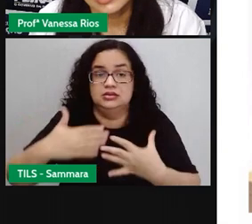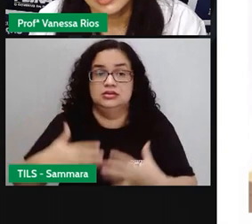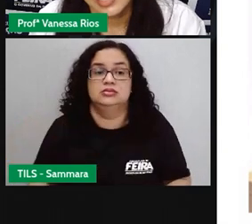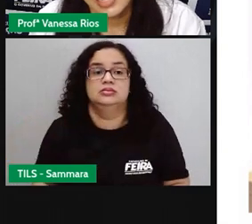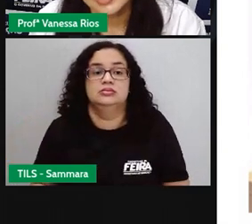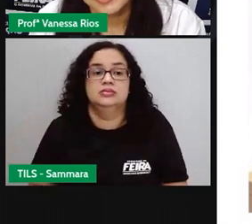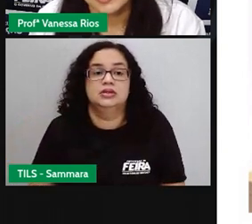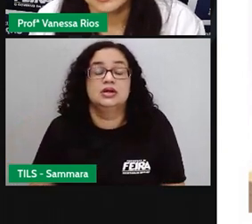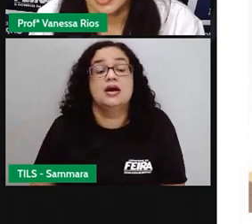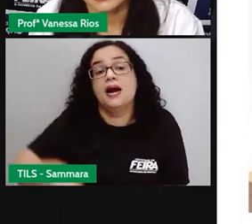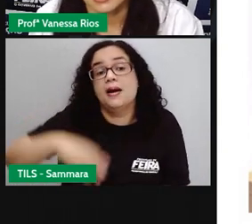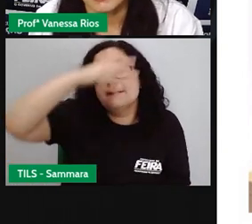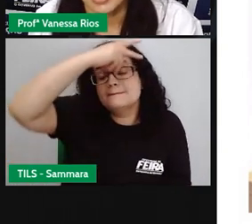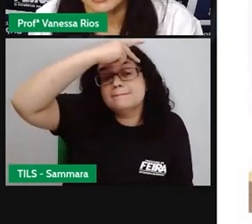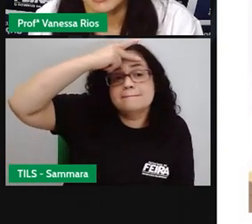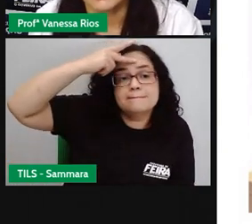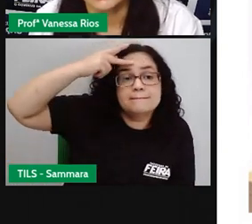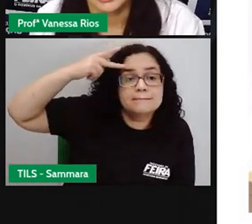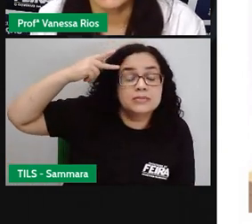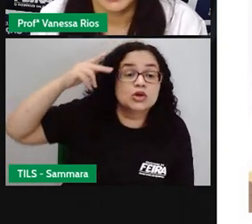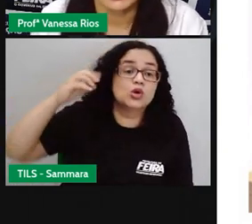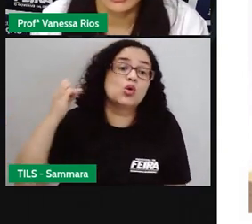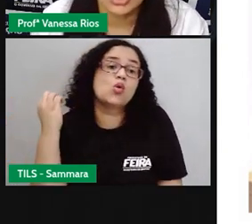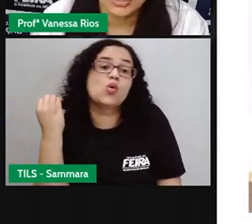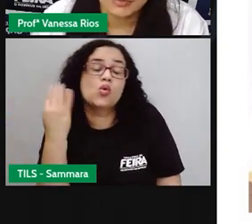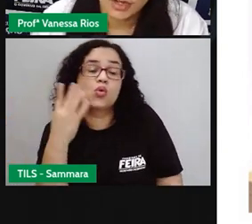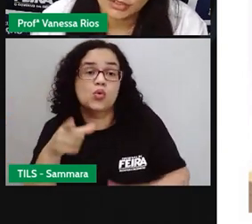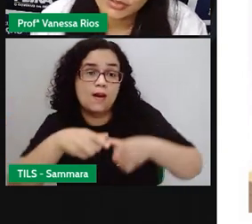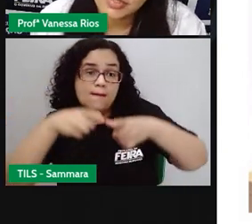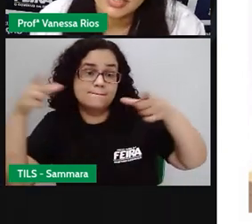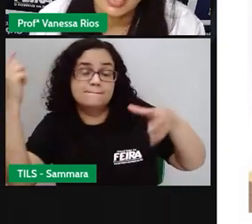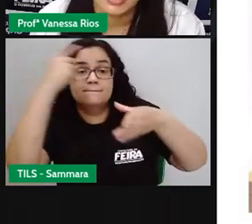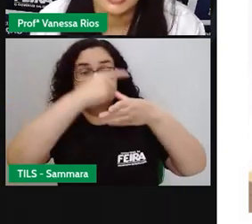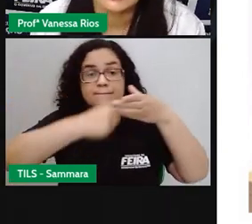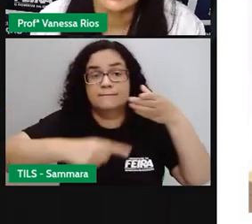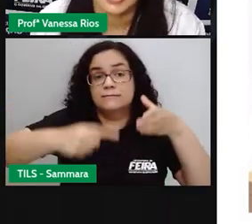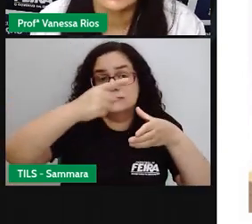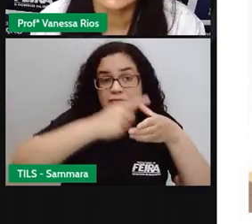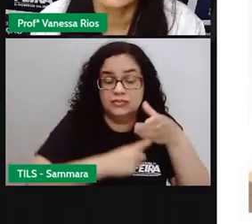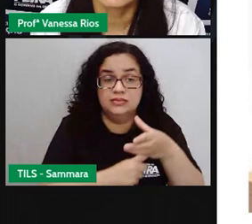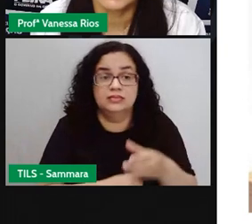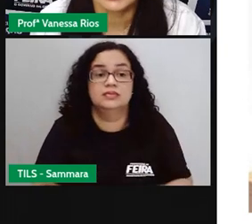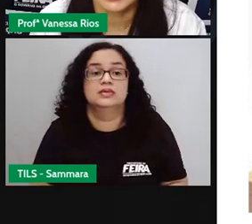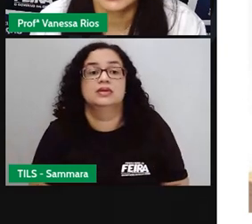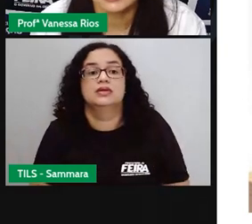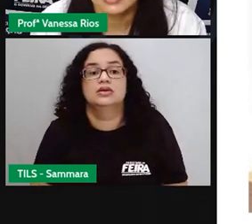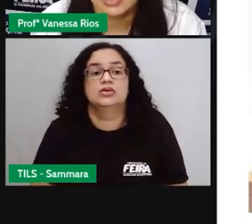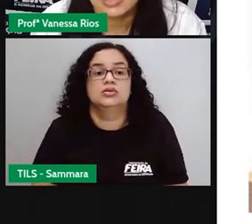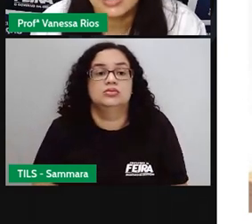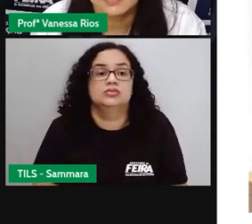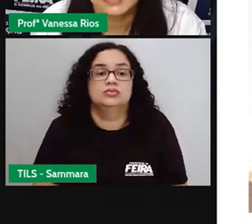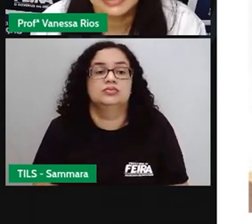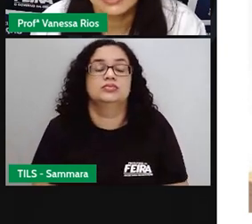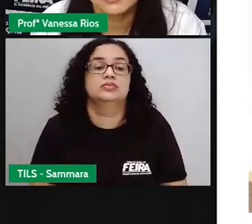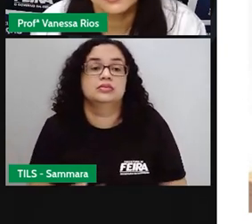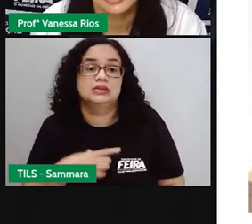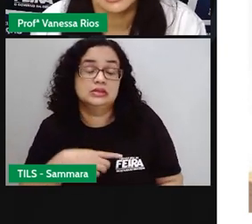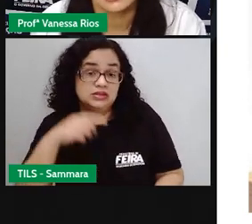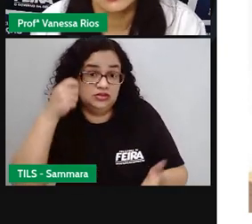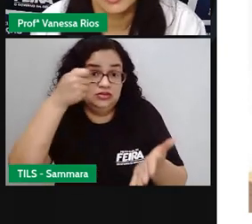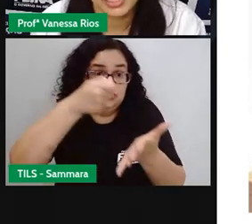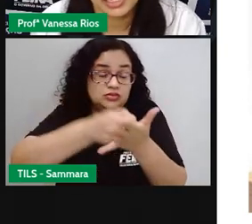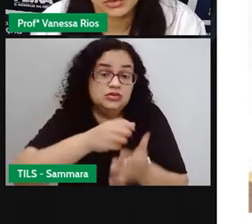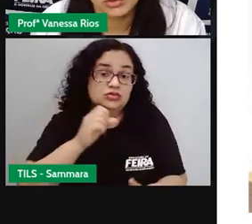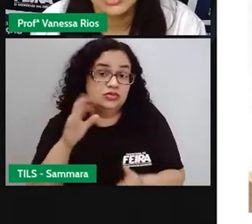E as pessoas que recebem aí a quantidade maior de votos, elas assumem aí esse pleito,